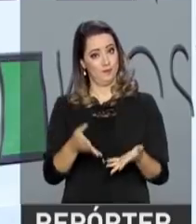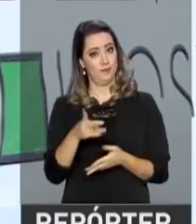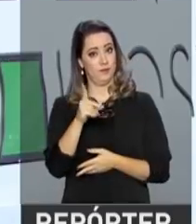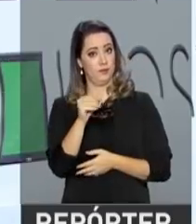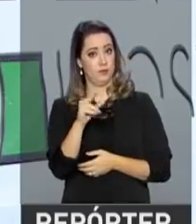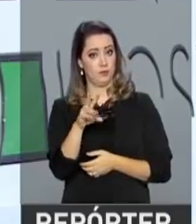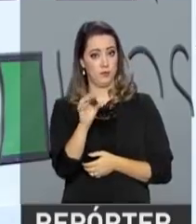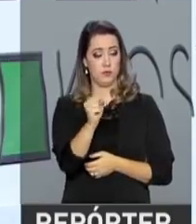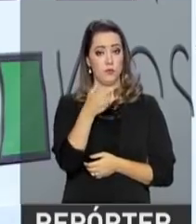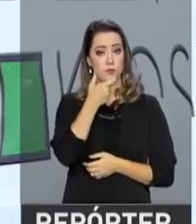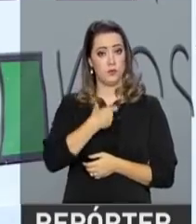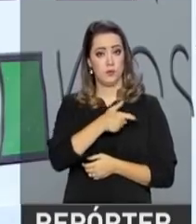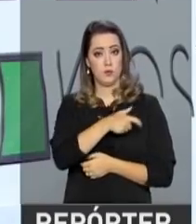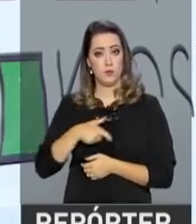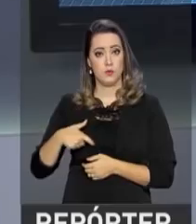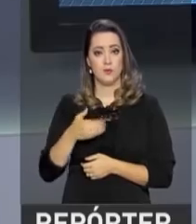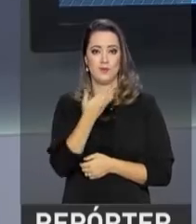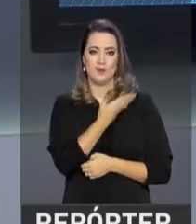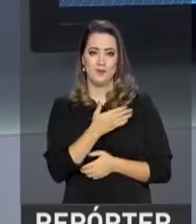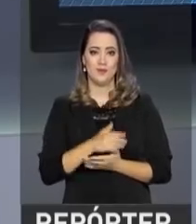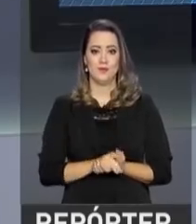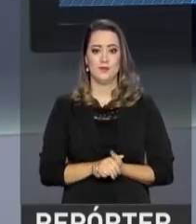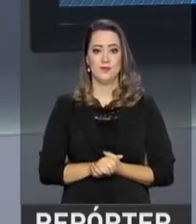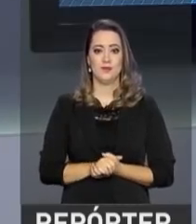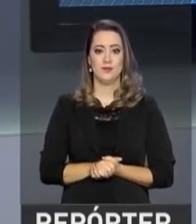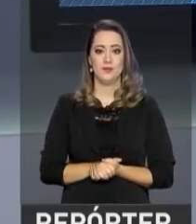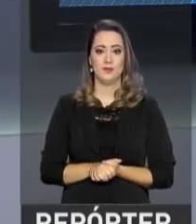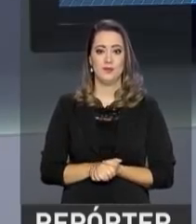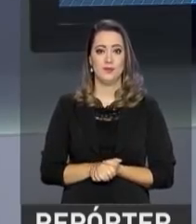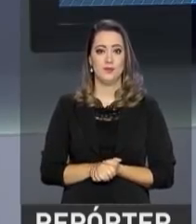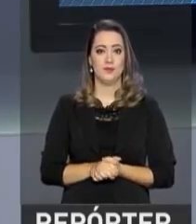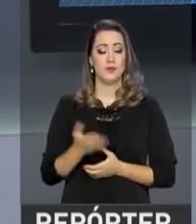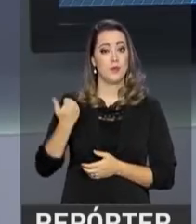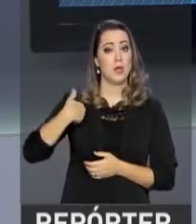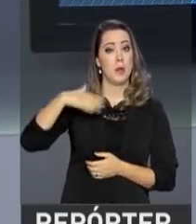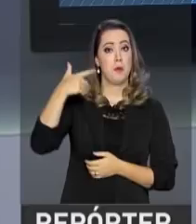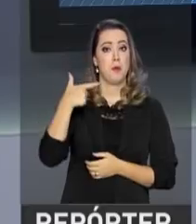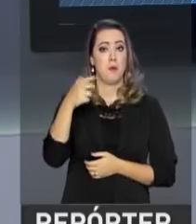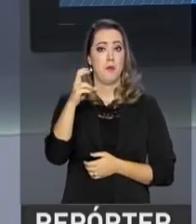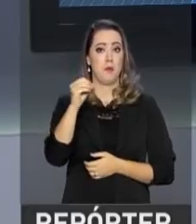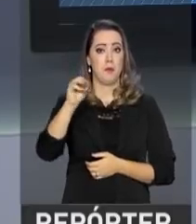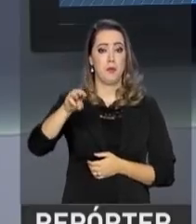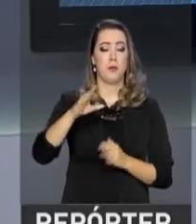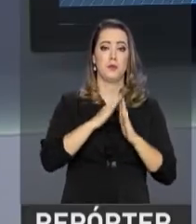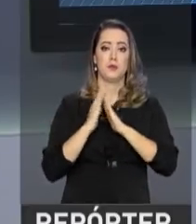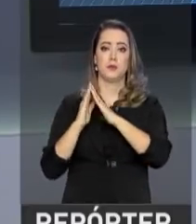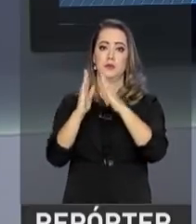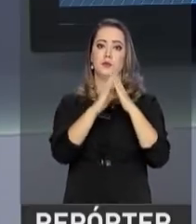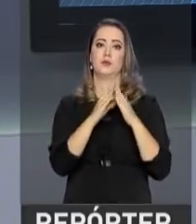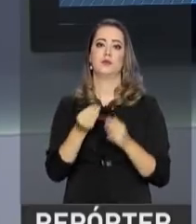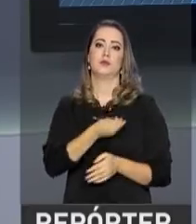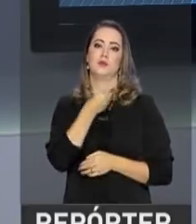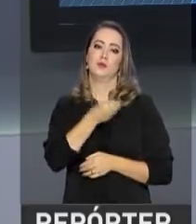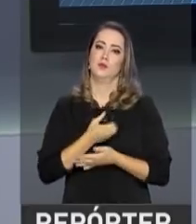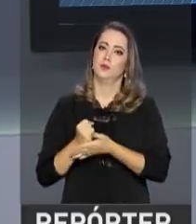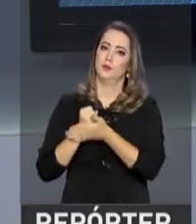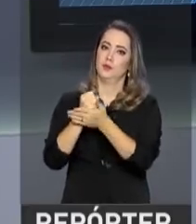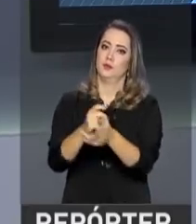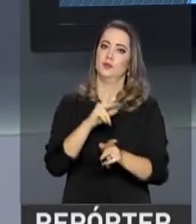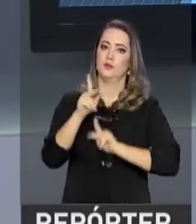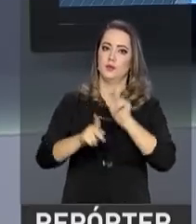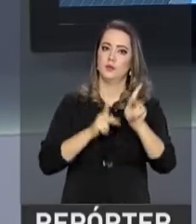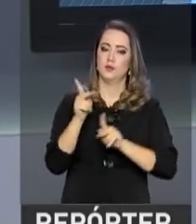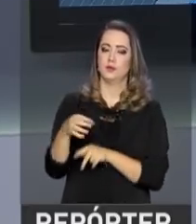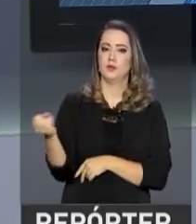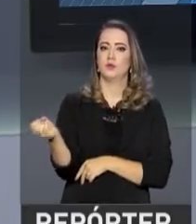na suíça joão pedro neto para tv nbr mais de 250 moradias do minha casa minha vida foram